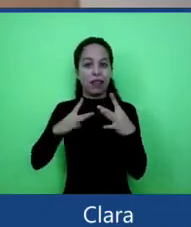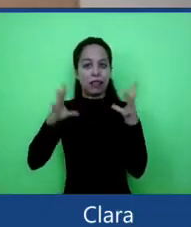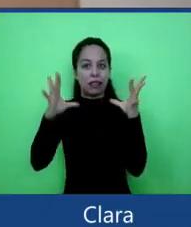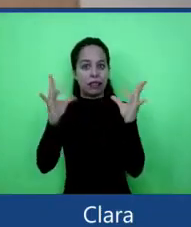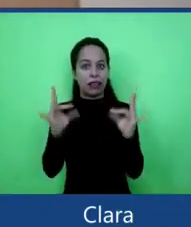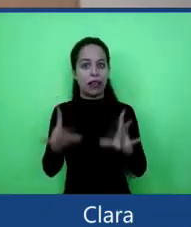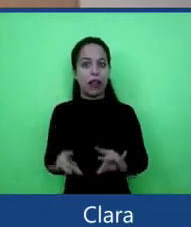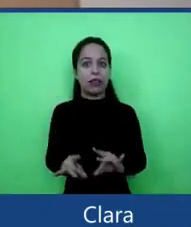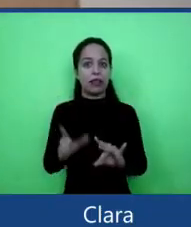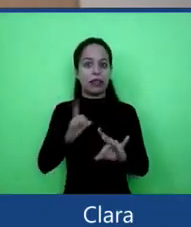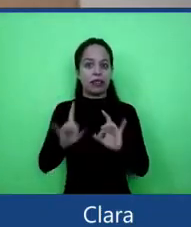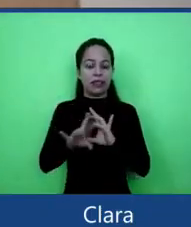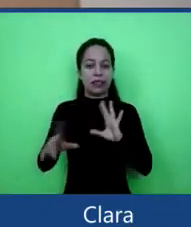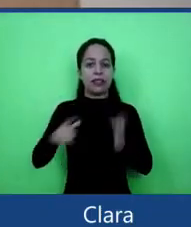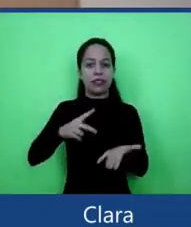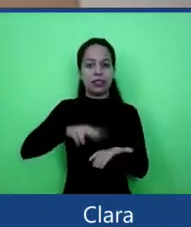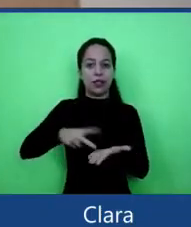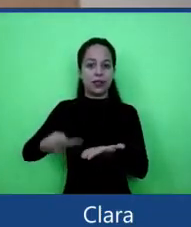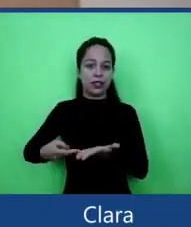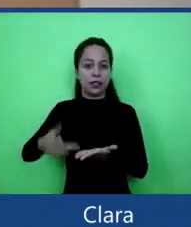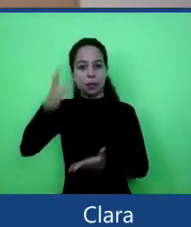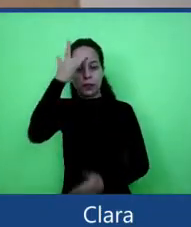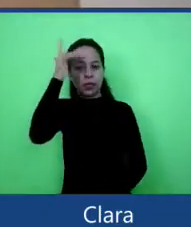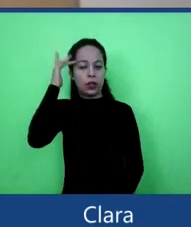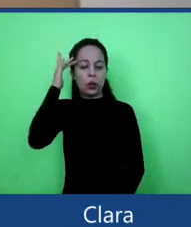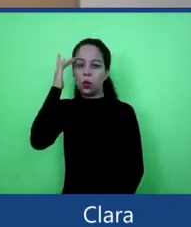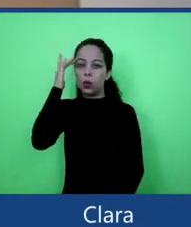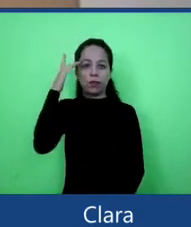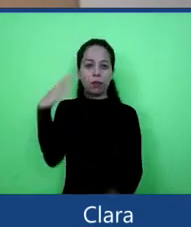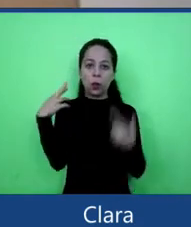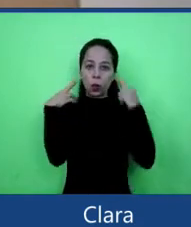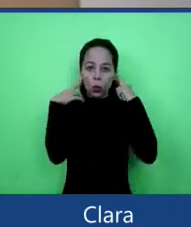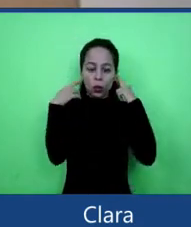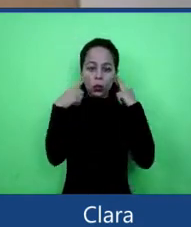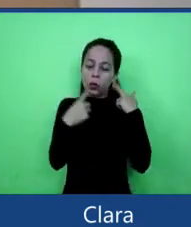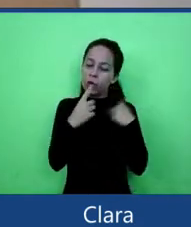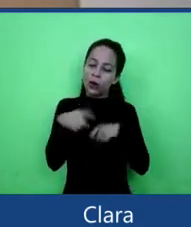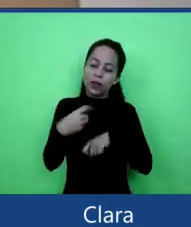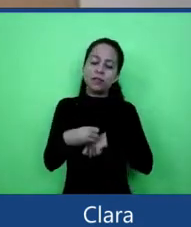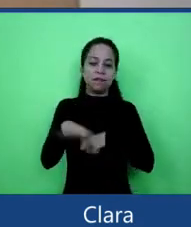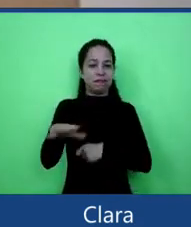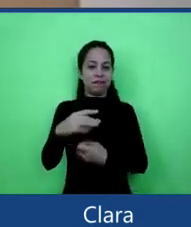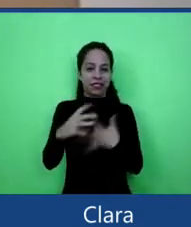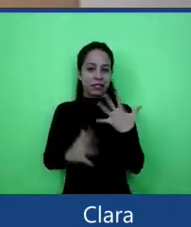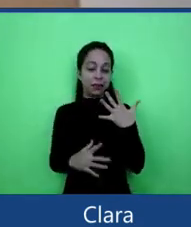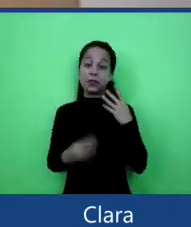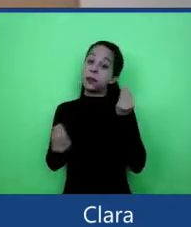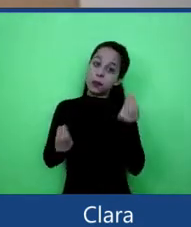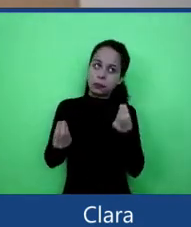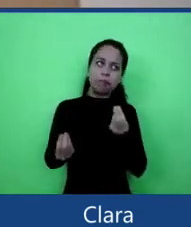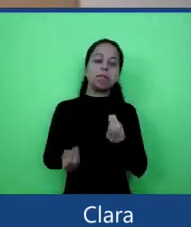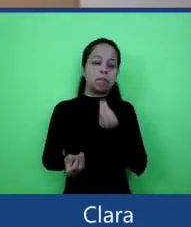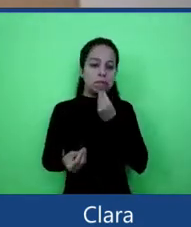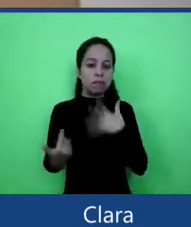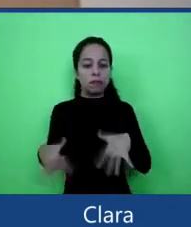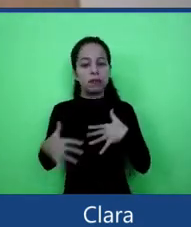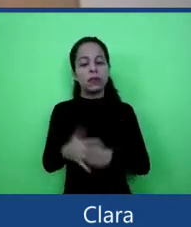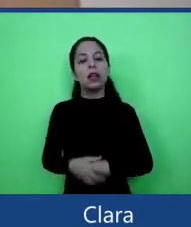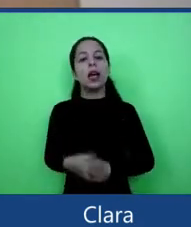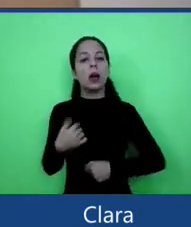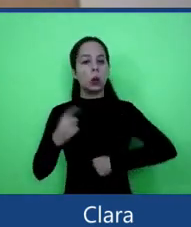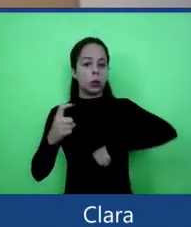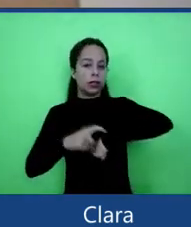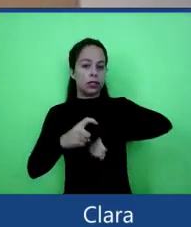traduzidos para aqueles que não conseguem nos ouvir. Muito obrigado. Bom, eu tenho aqui, eu não vou perder muito tempo mais, a gente tem